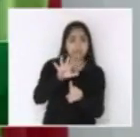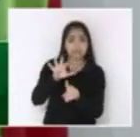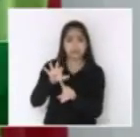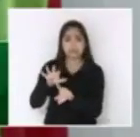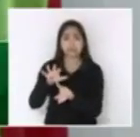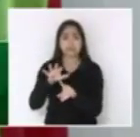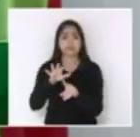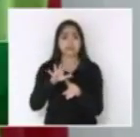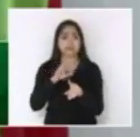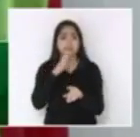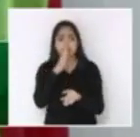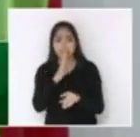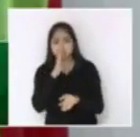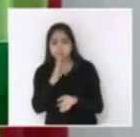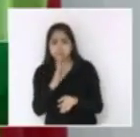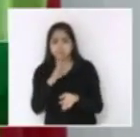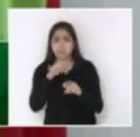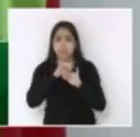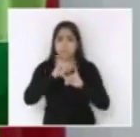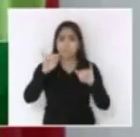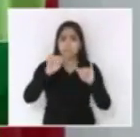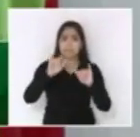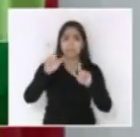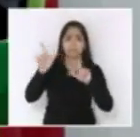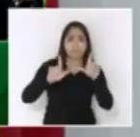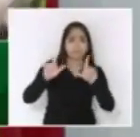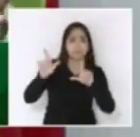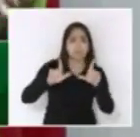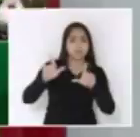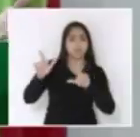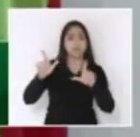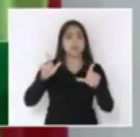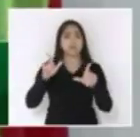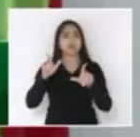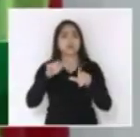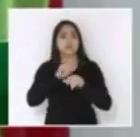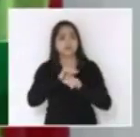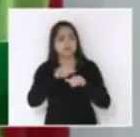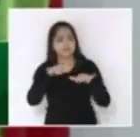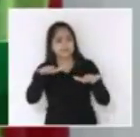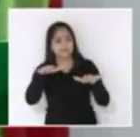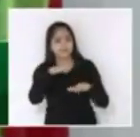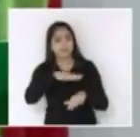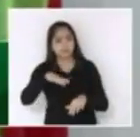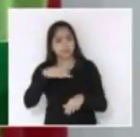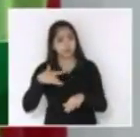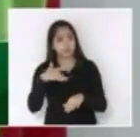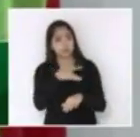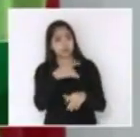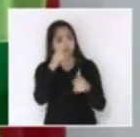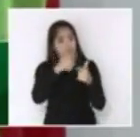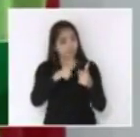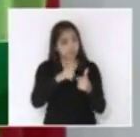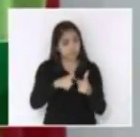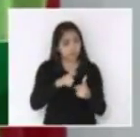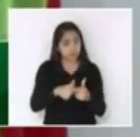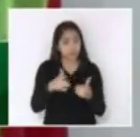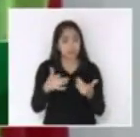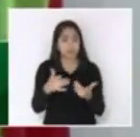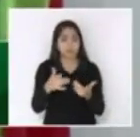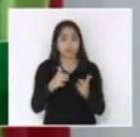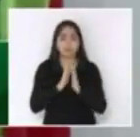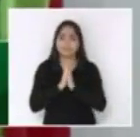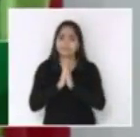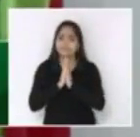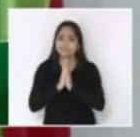pela situação da saúde que está na UTI no Brasil, e não é diferente de Santa Catarina, eu quero fazer um apelo veemente ao